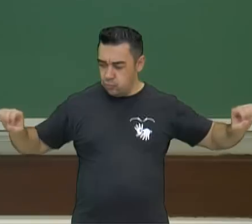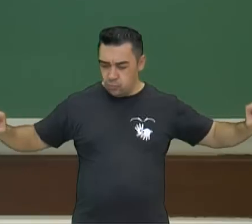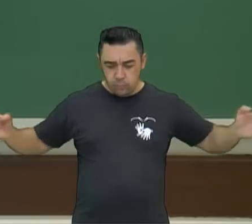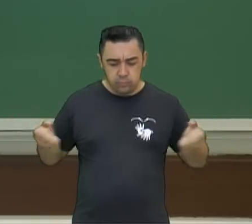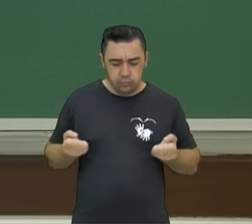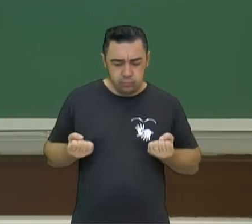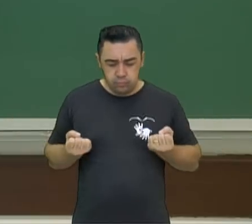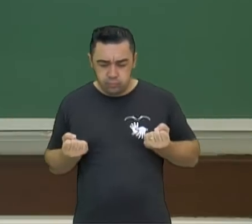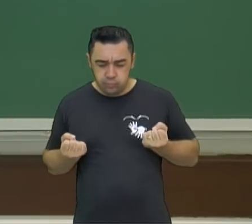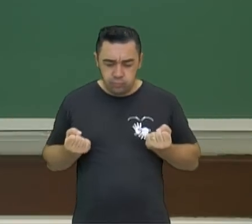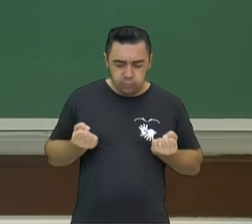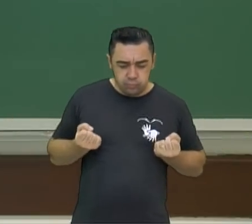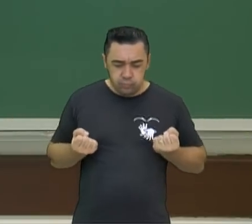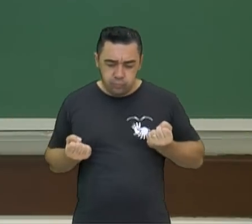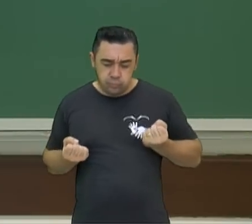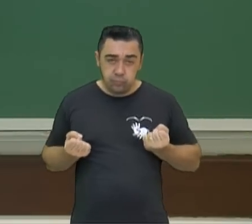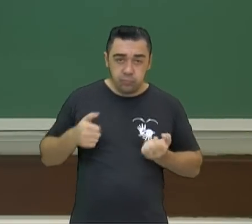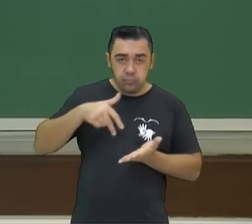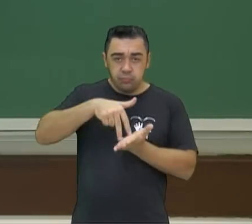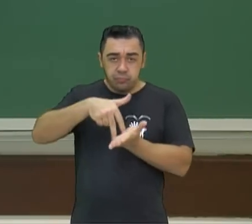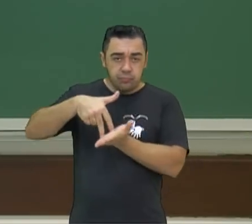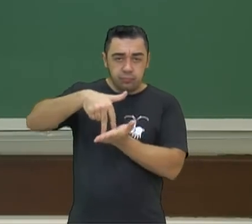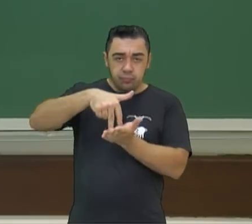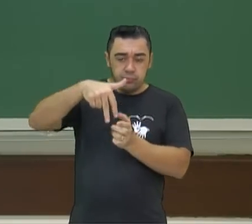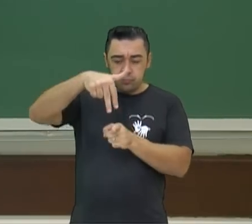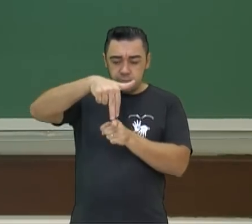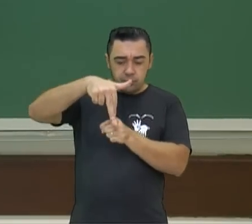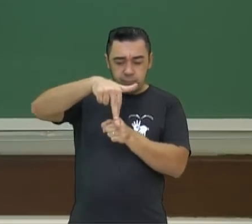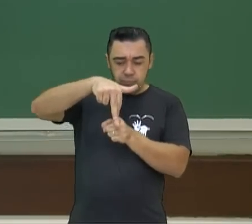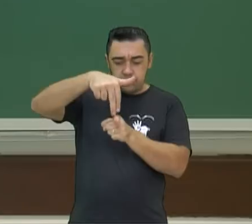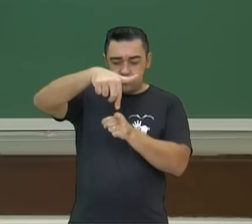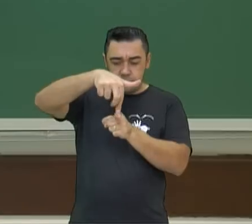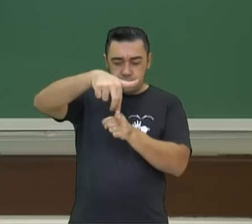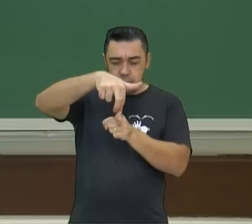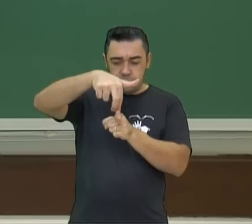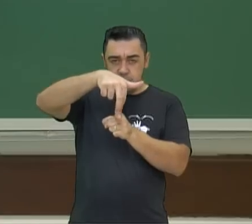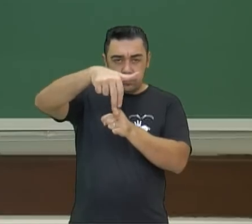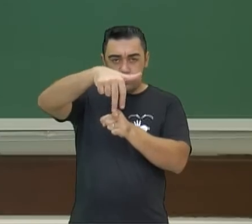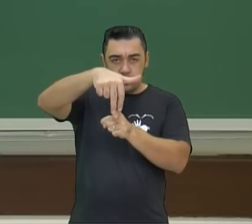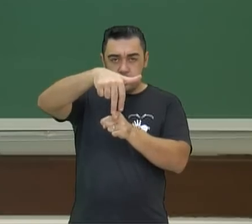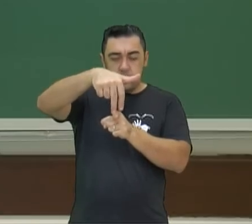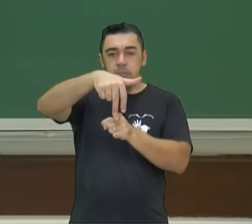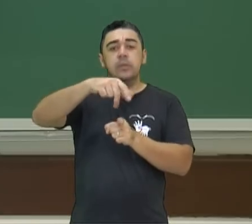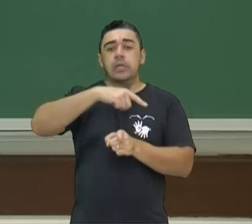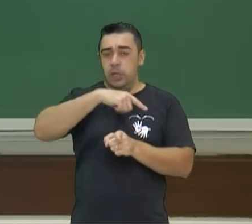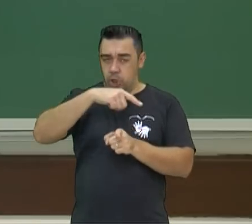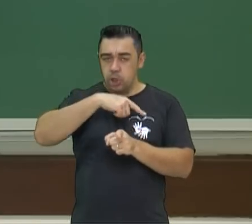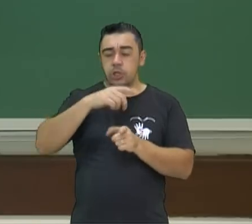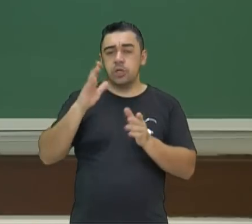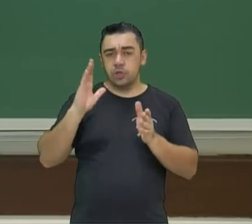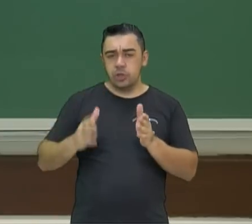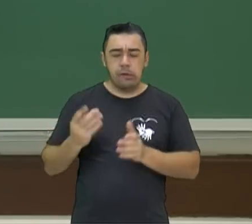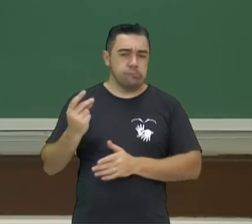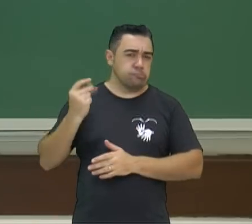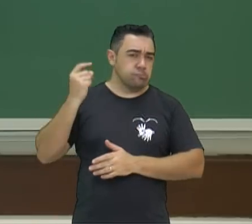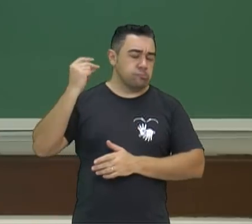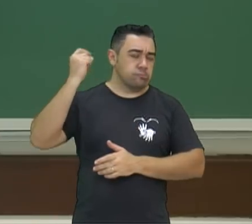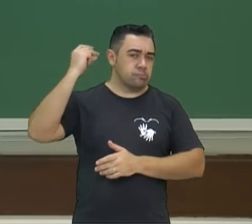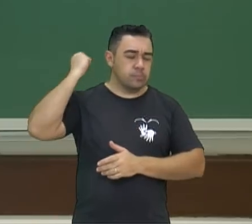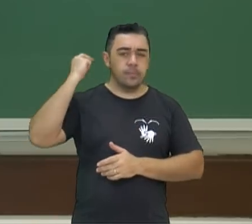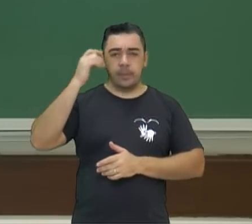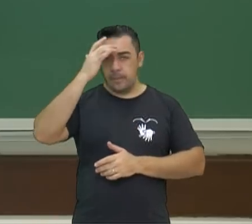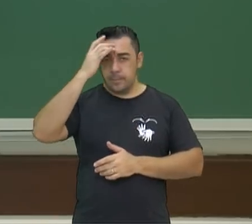equilíbrio. Então, as pessoas faziam apresentações, com muito virtuosismo, ou seja, as